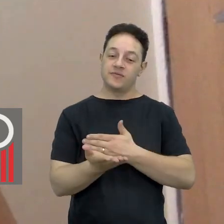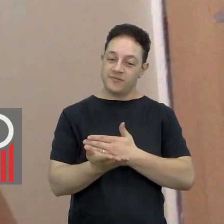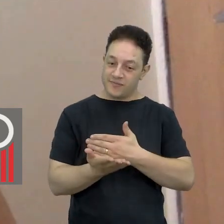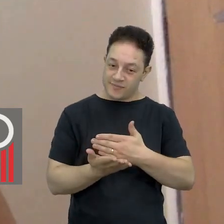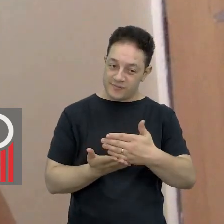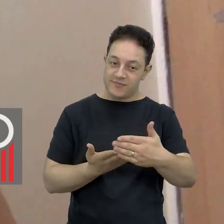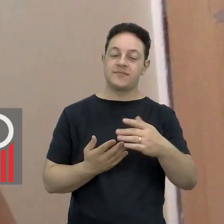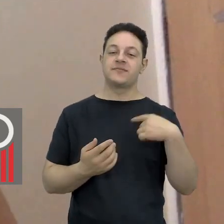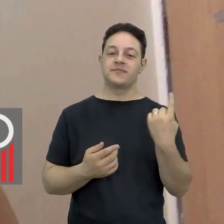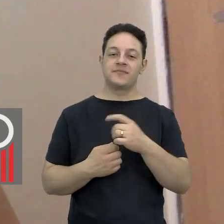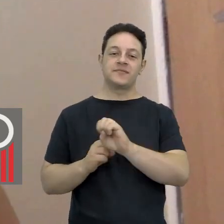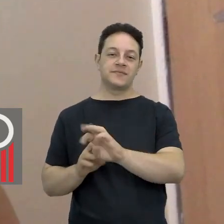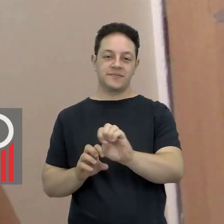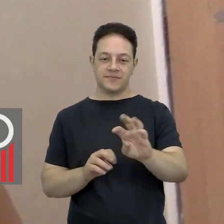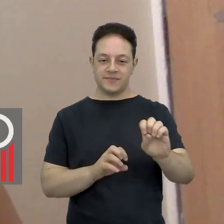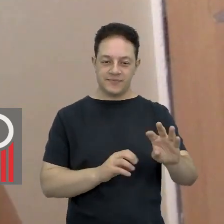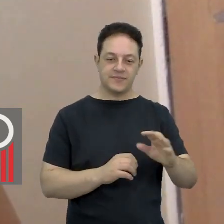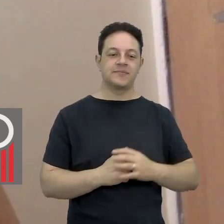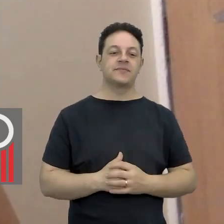nossa formação.